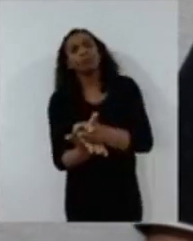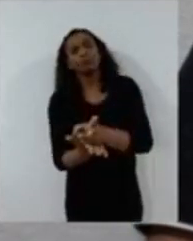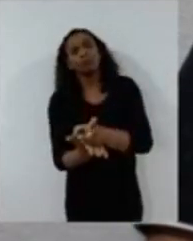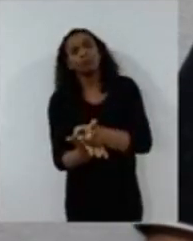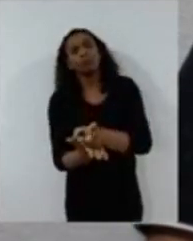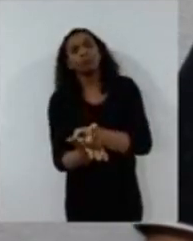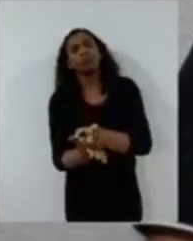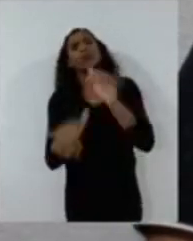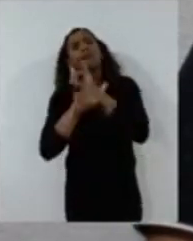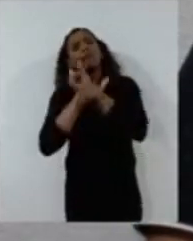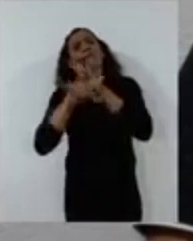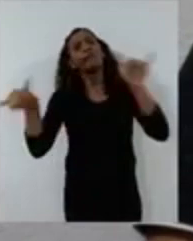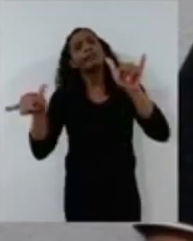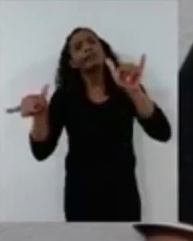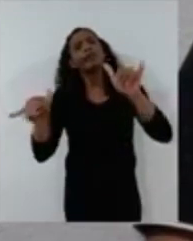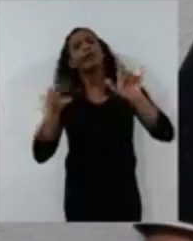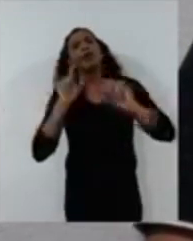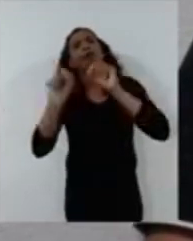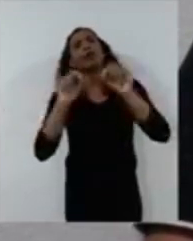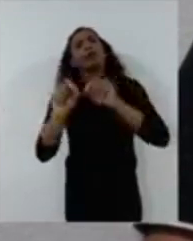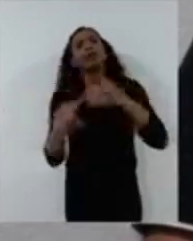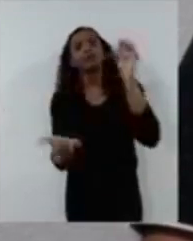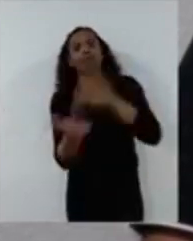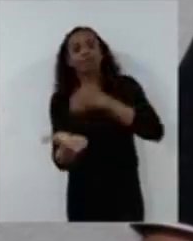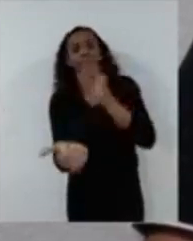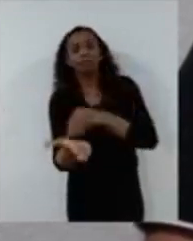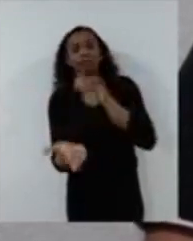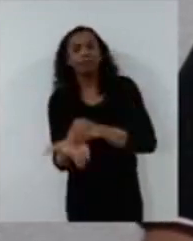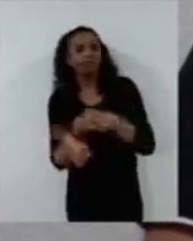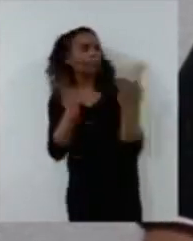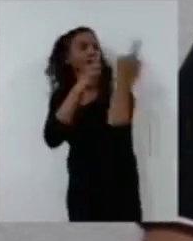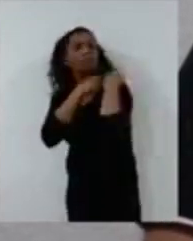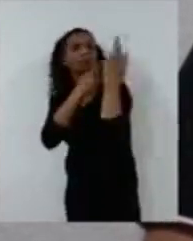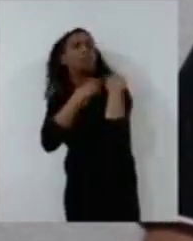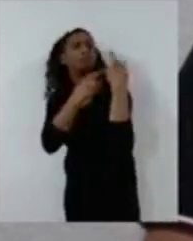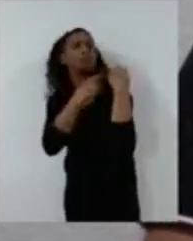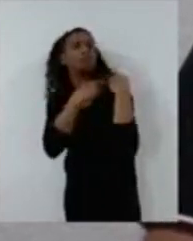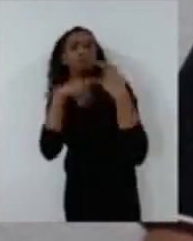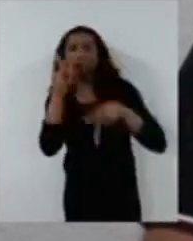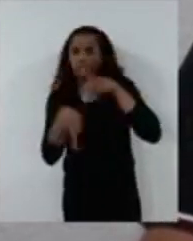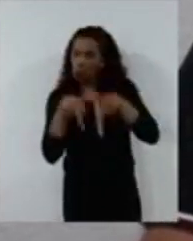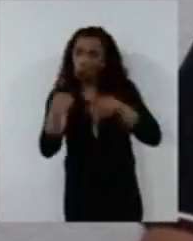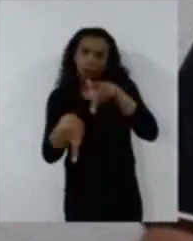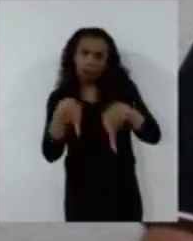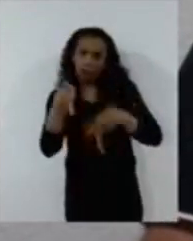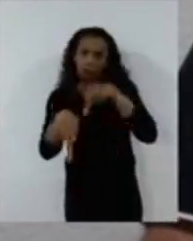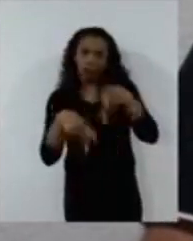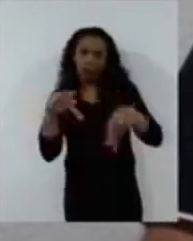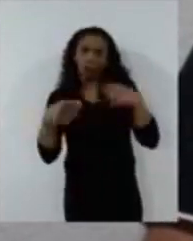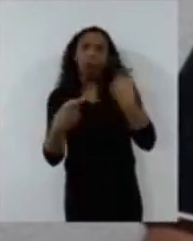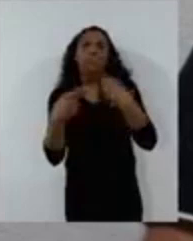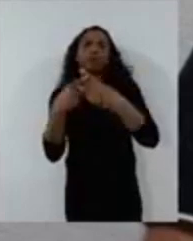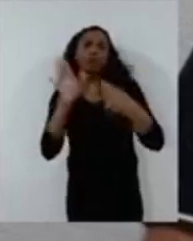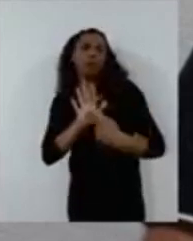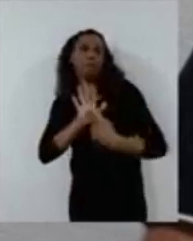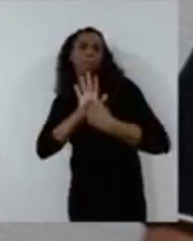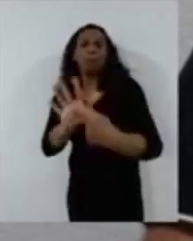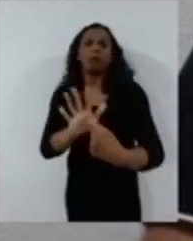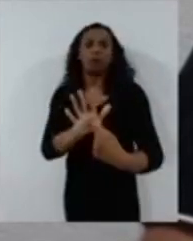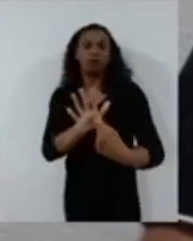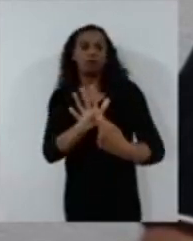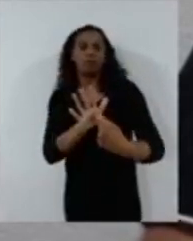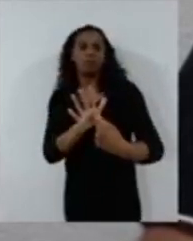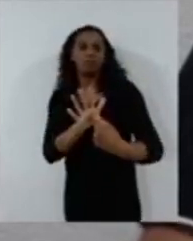continuo dizendo que é uma irresponsabilidade da população que expõe os seus entes